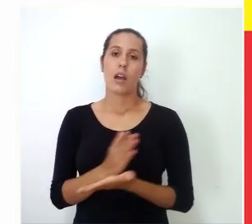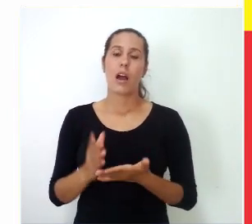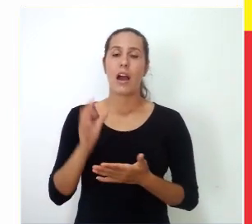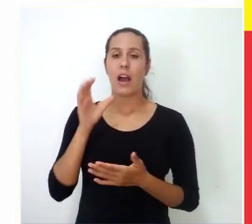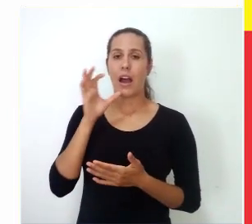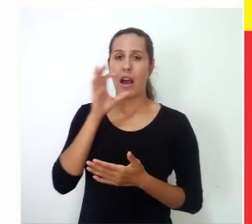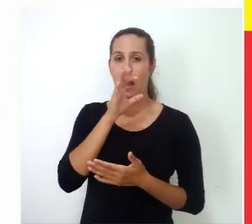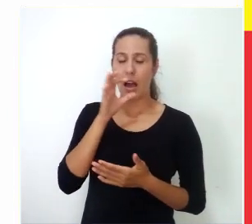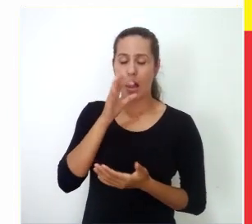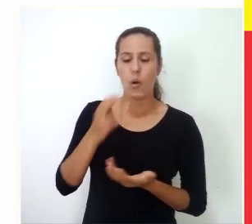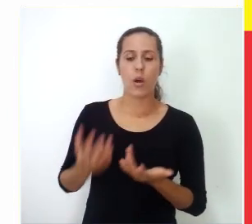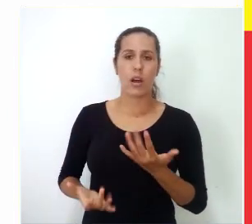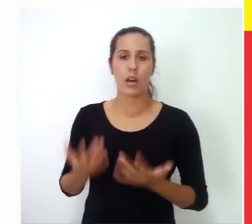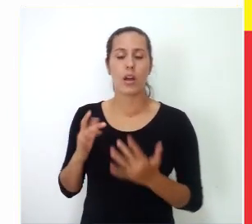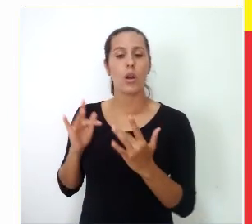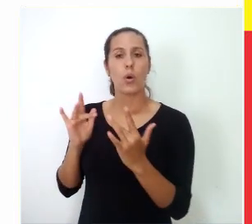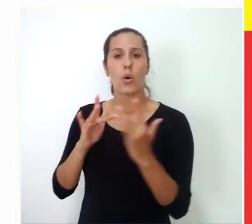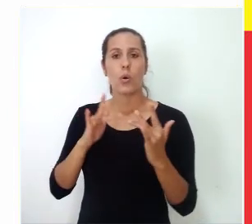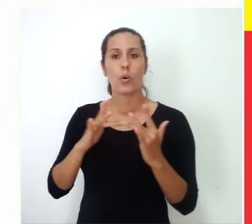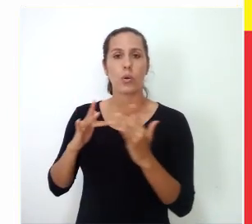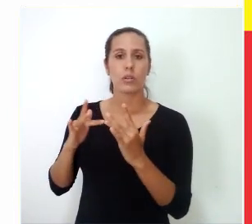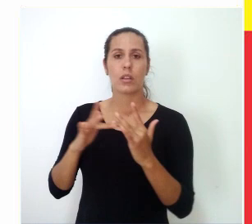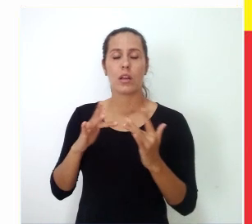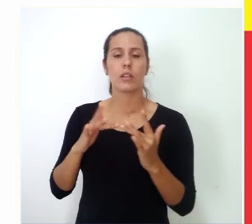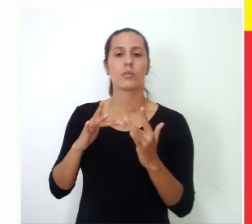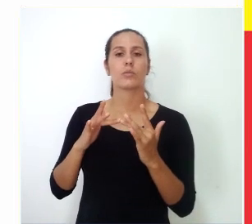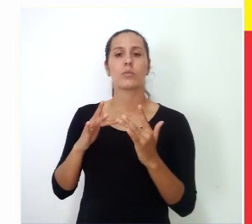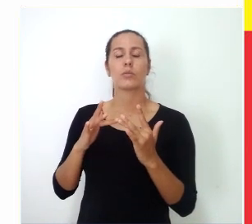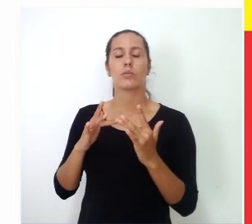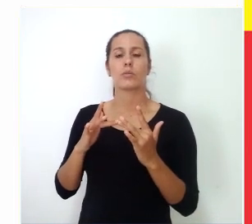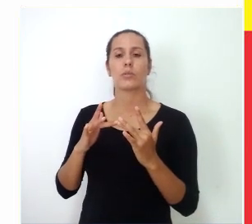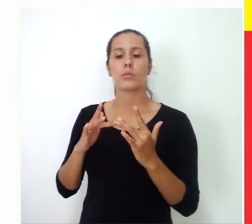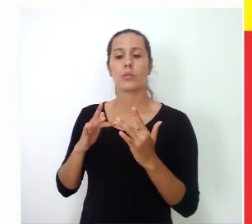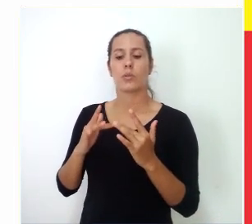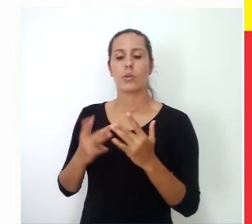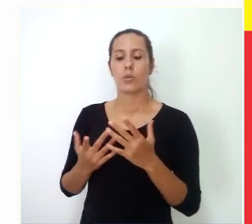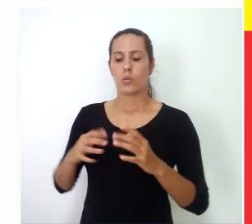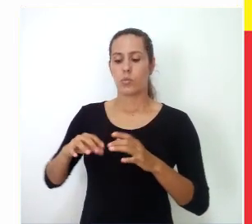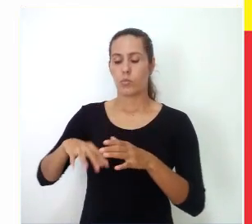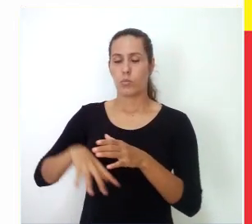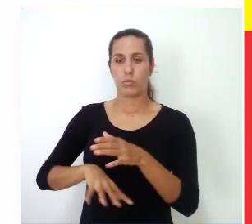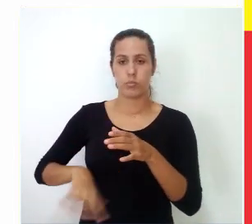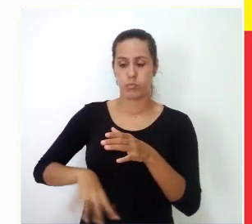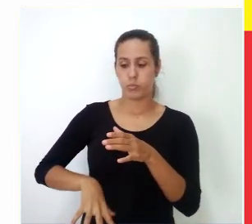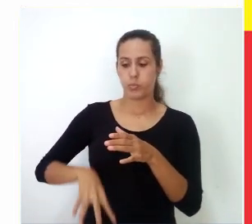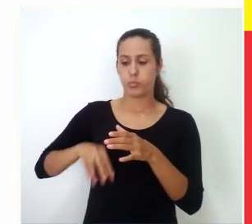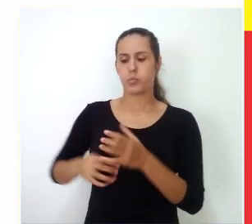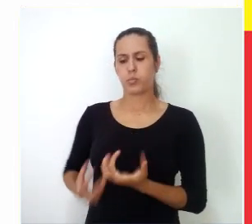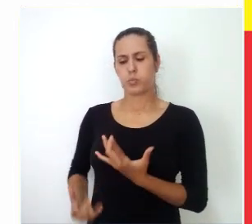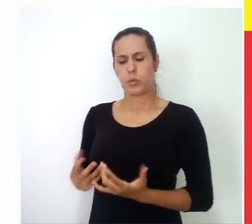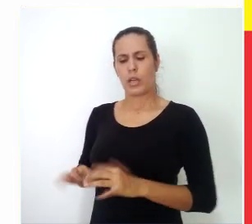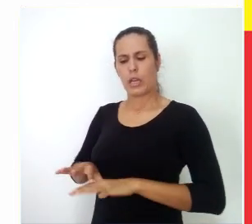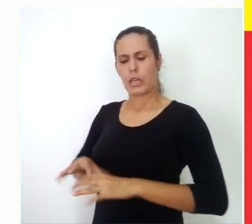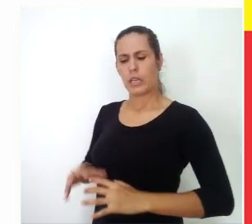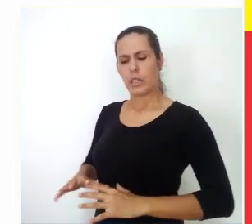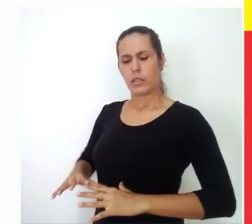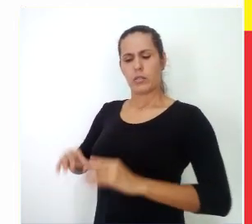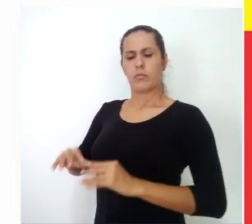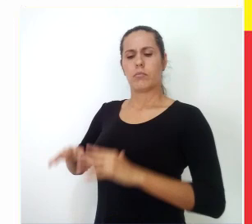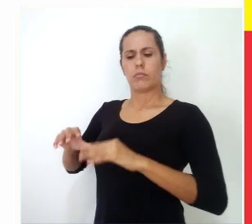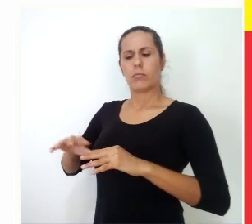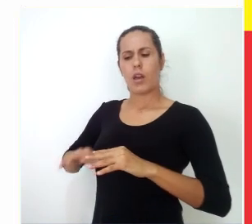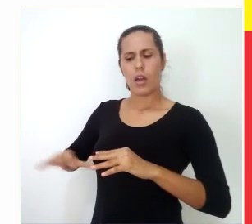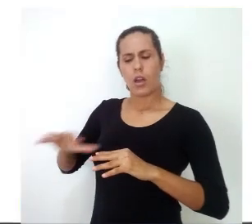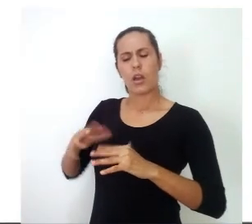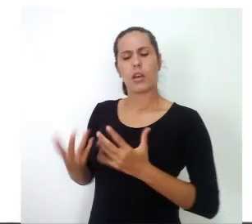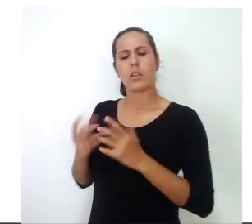águas aquecidas por contato com as rochas quentes abaixo da superfície. Então, eu